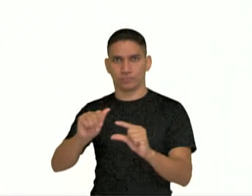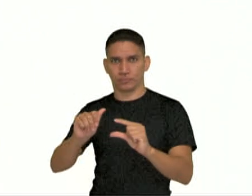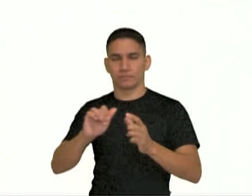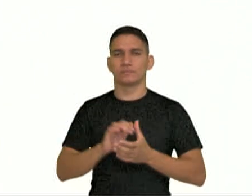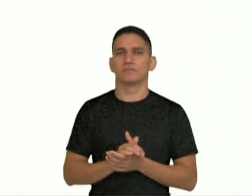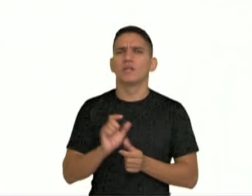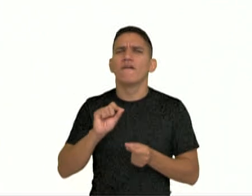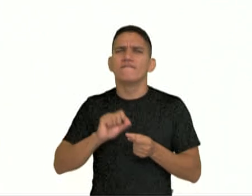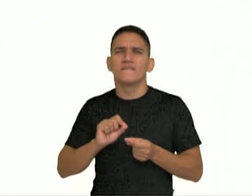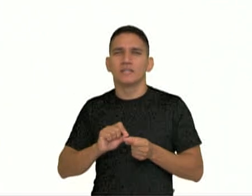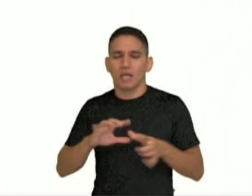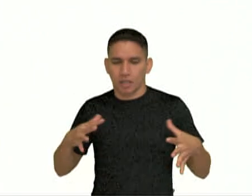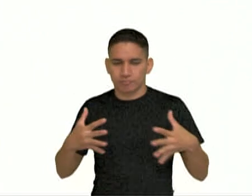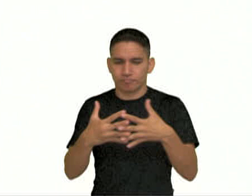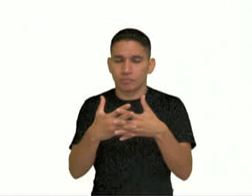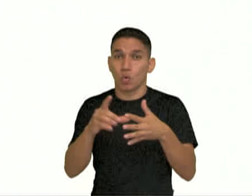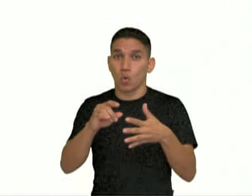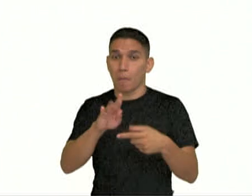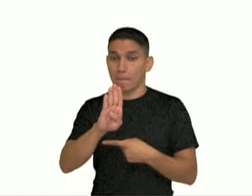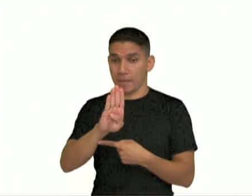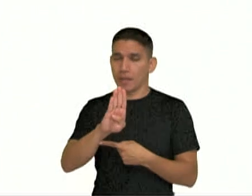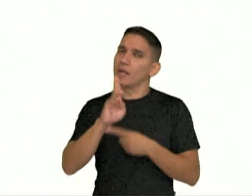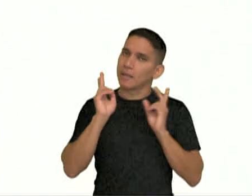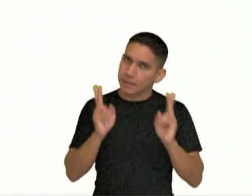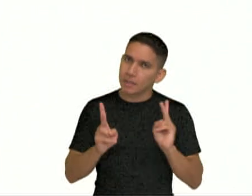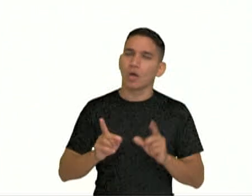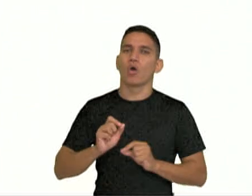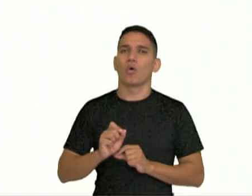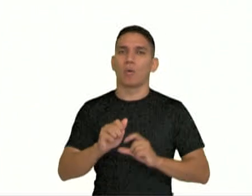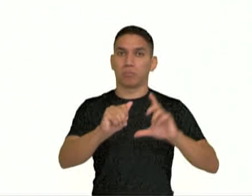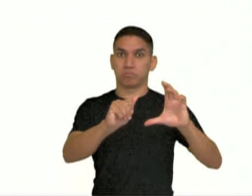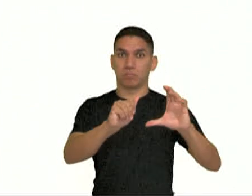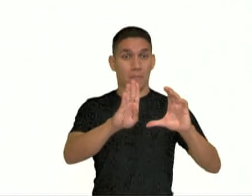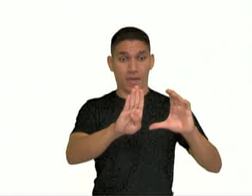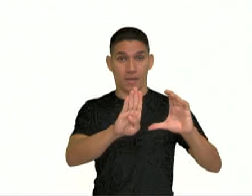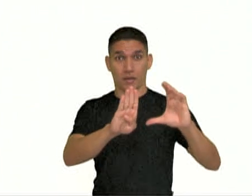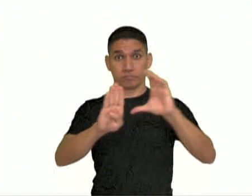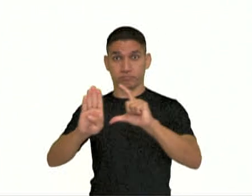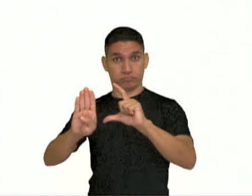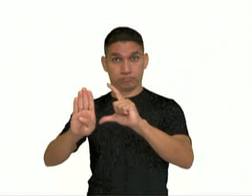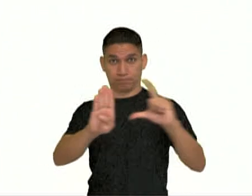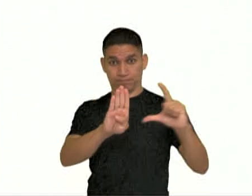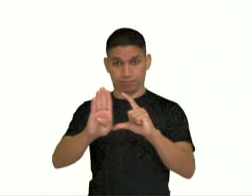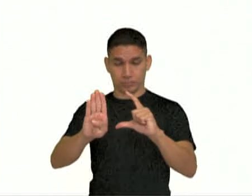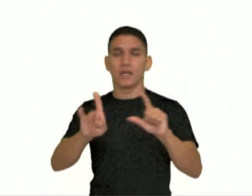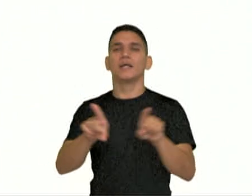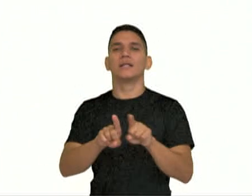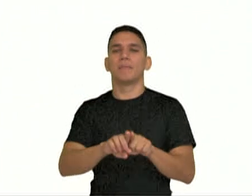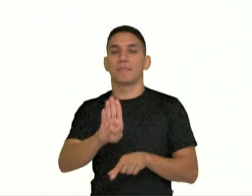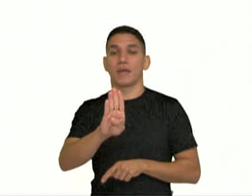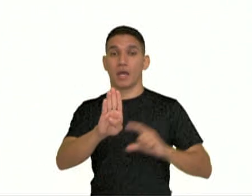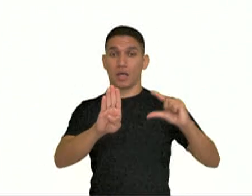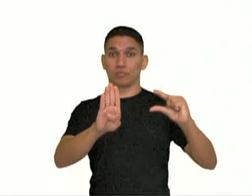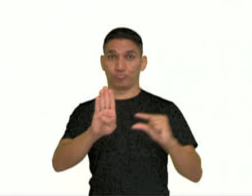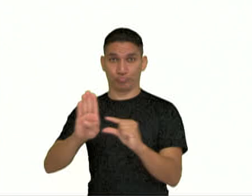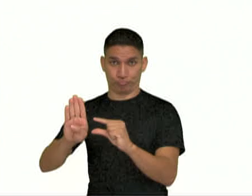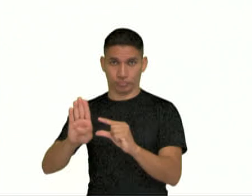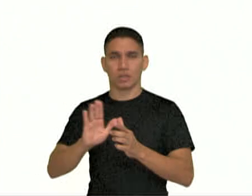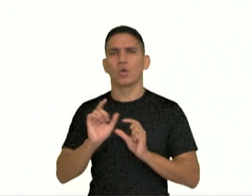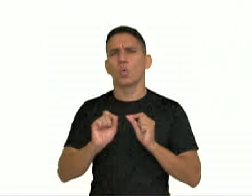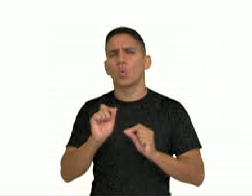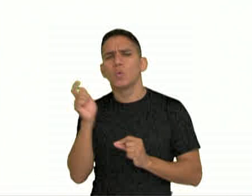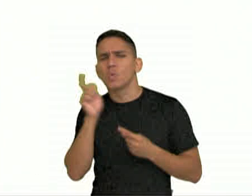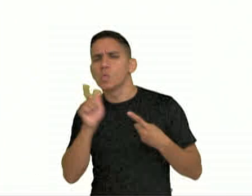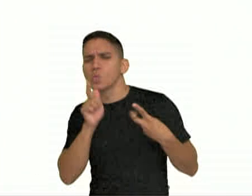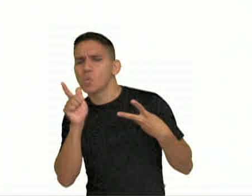faço o cruzamento referente ao gene B, mesma coisa, ó, 1/2 de ser bezão-bezão, 1/2 de ser bezinho-bezinho. Então, as probabilidades agora,